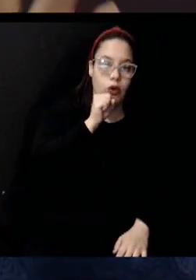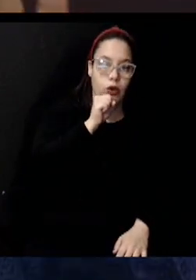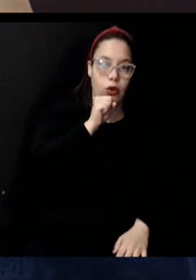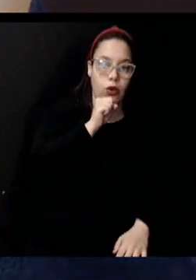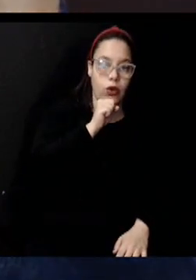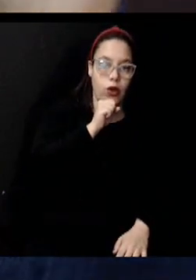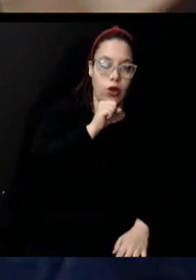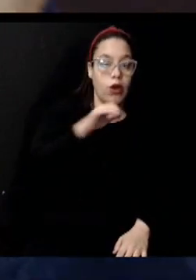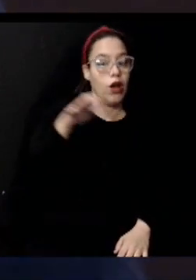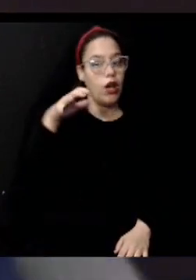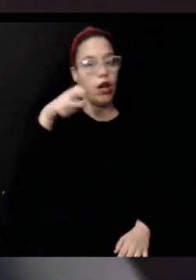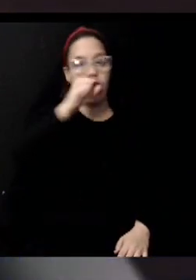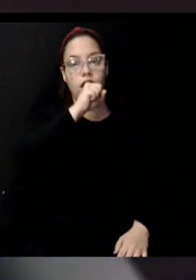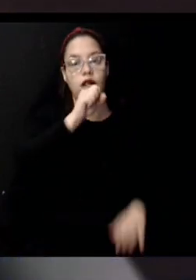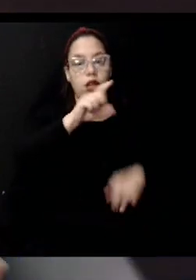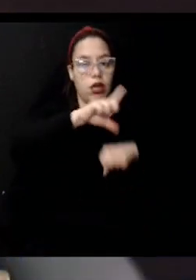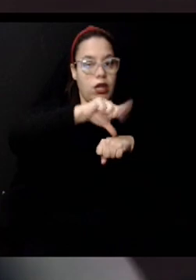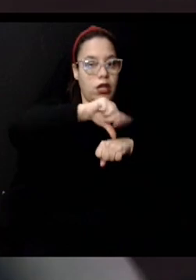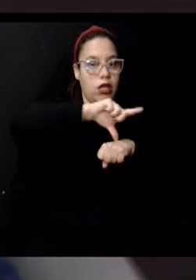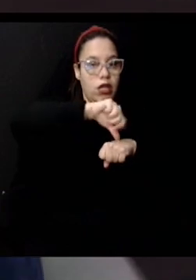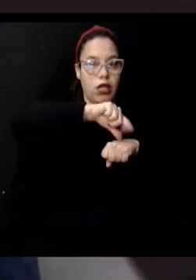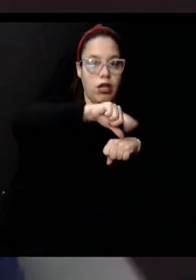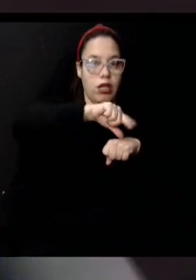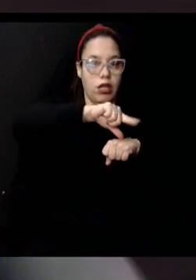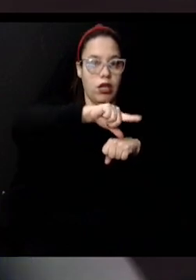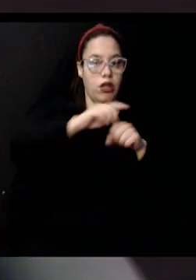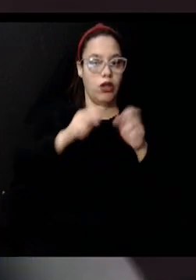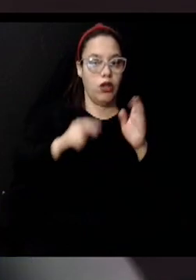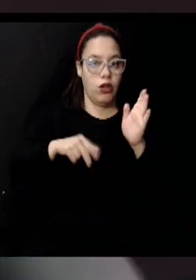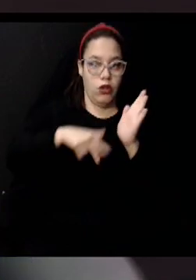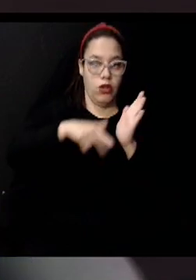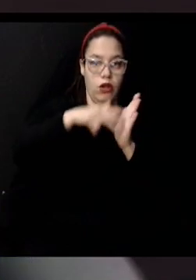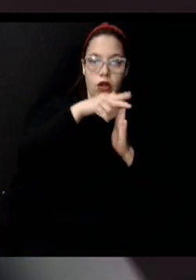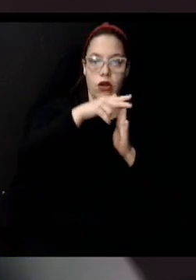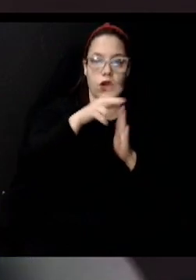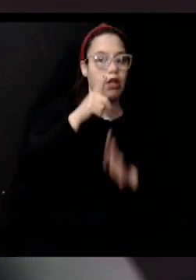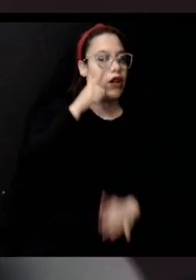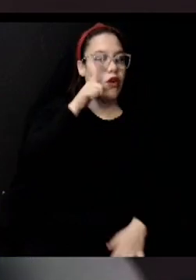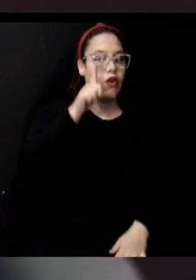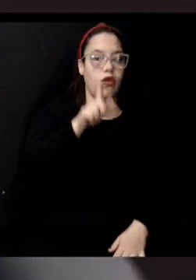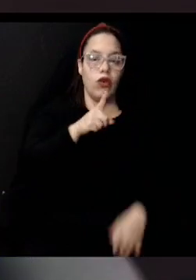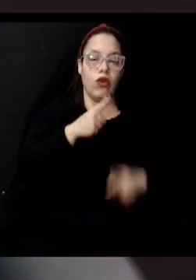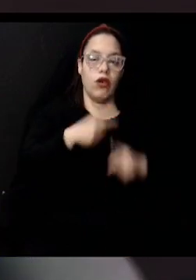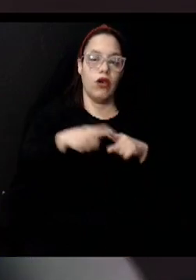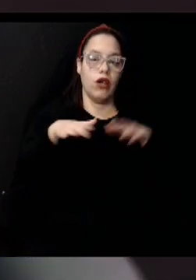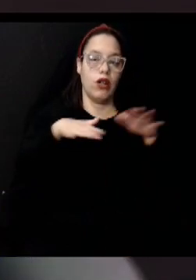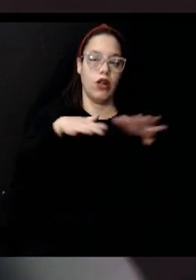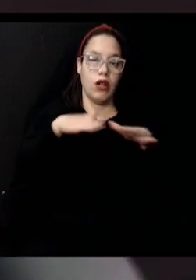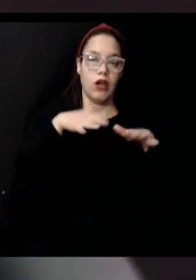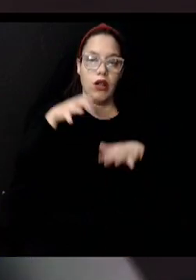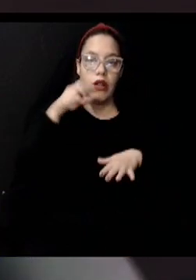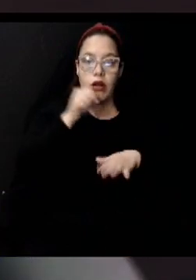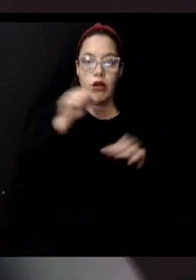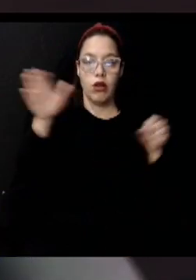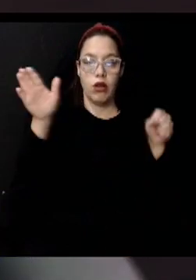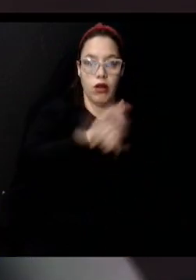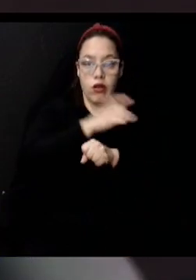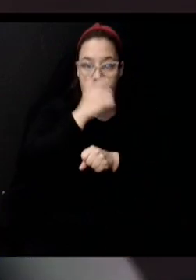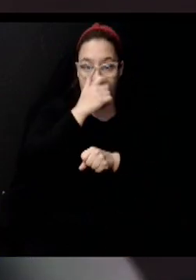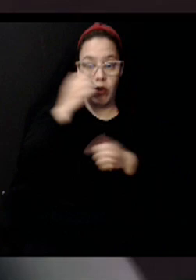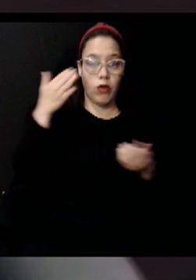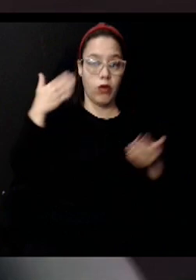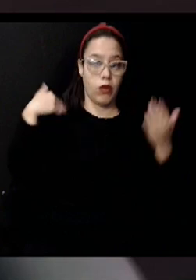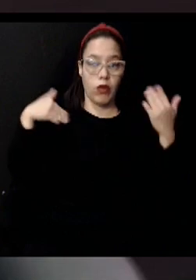ou atrasado. Você ou desce ou tenta subir ou tenta descer. Você não vai conseguir, porque é o momento no sábado que está lotado, o povo está ali passeando, tem um monte de gente.